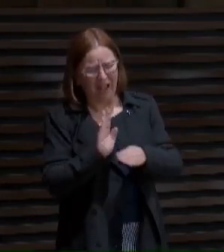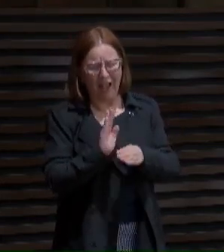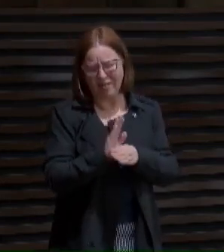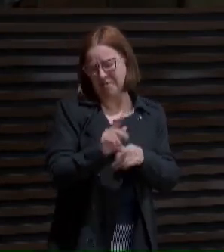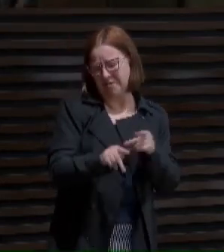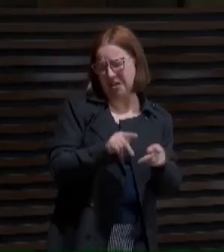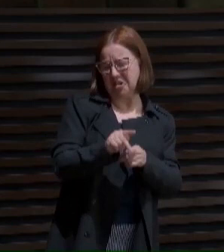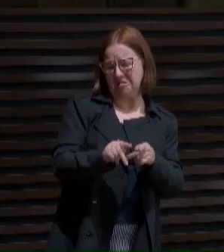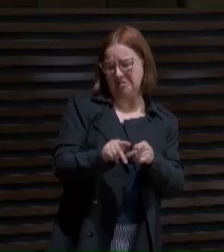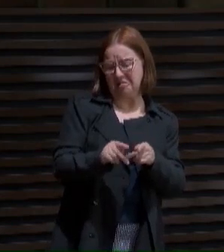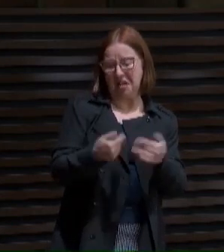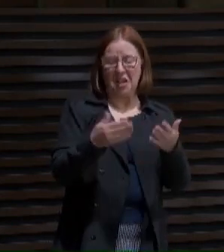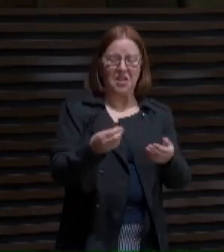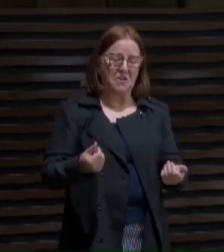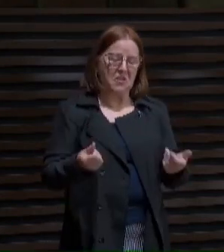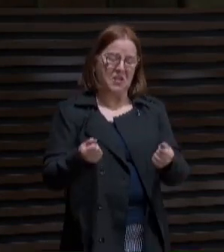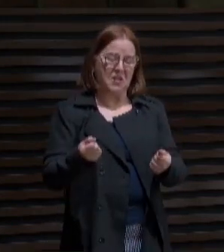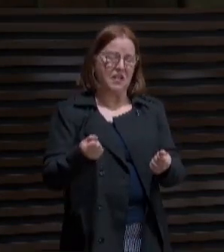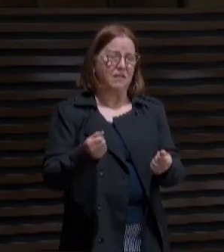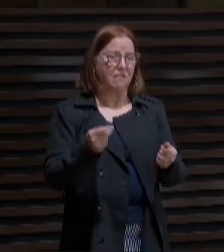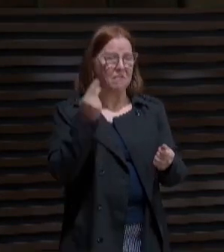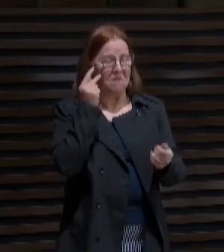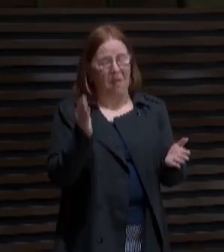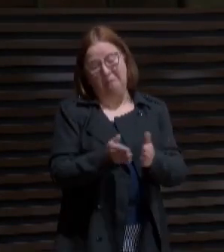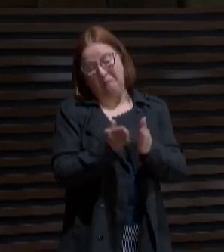eu participo daquilo, prego ali.